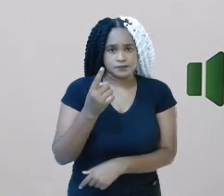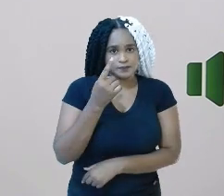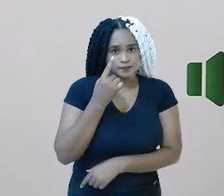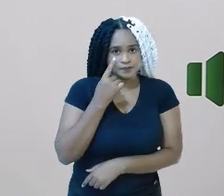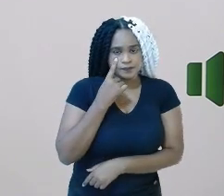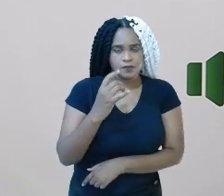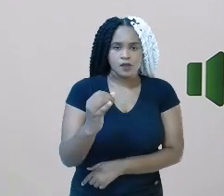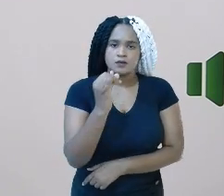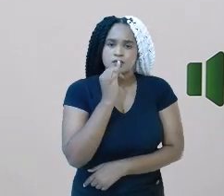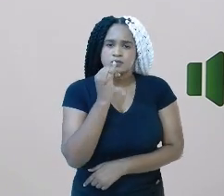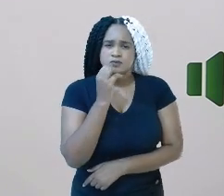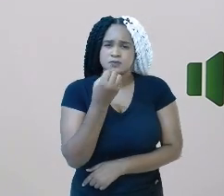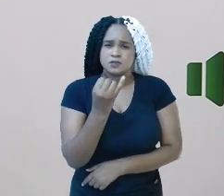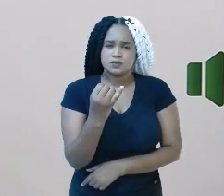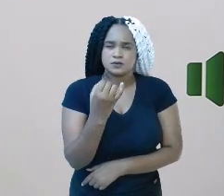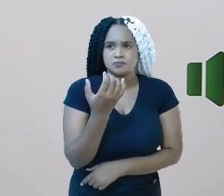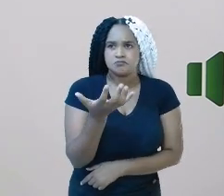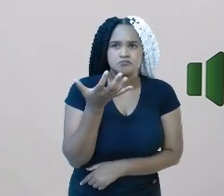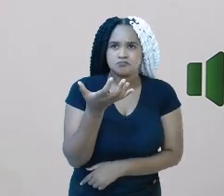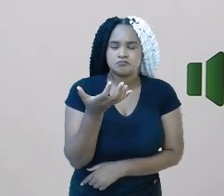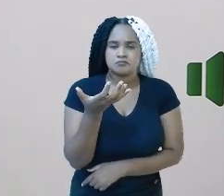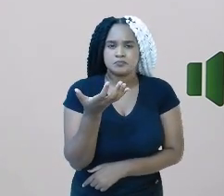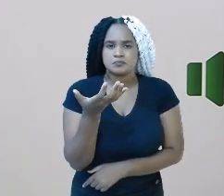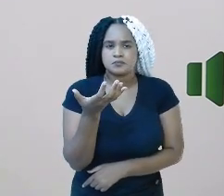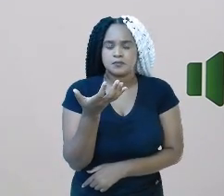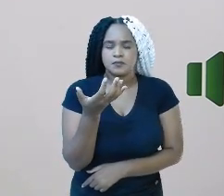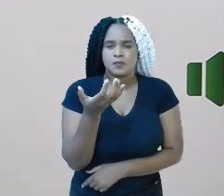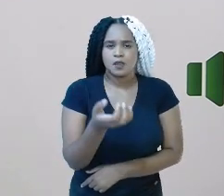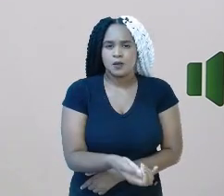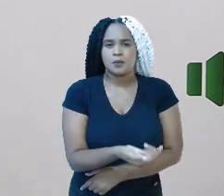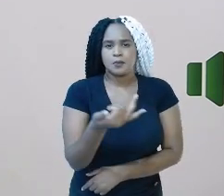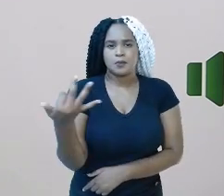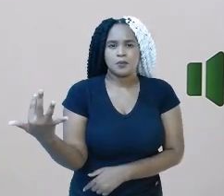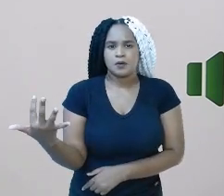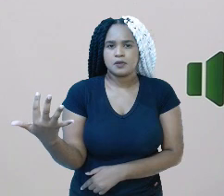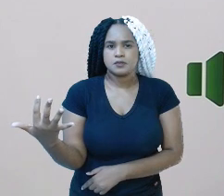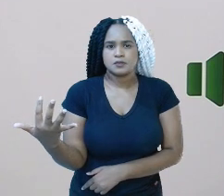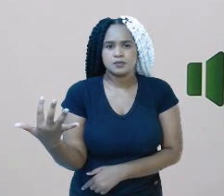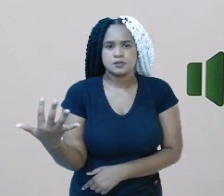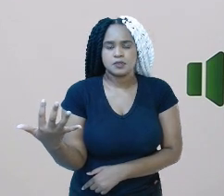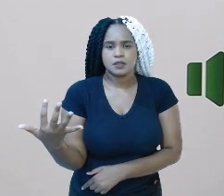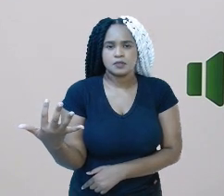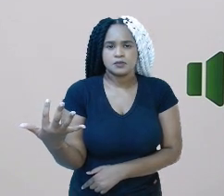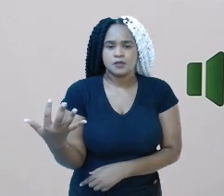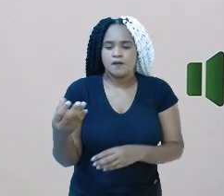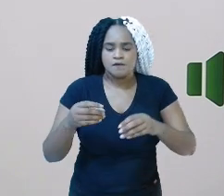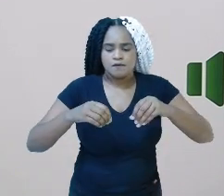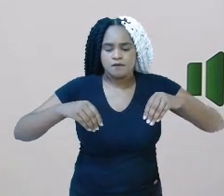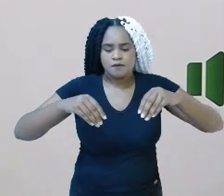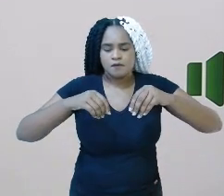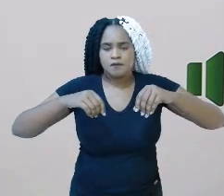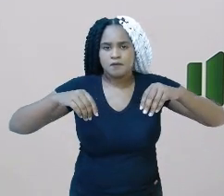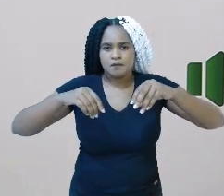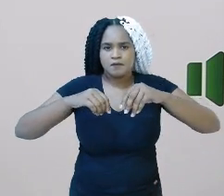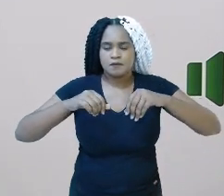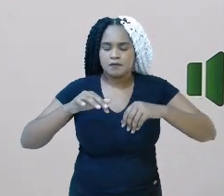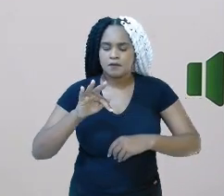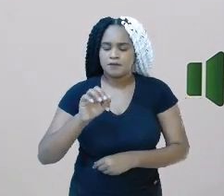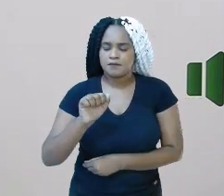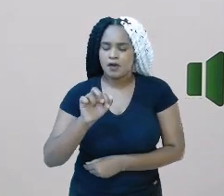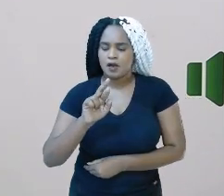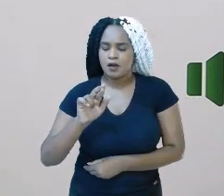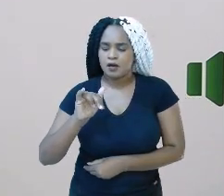se eu quisesse, por exemplo, medir a quantidade de farinha, se